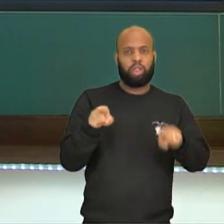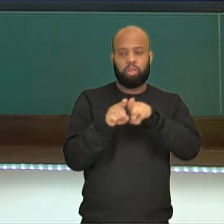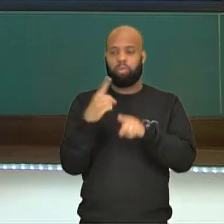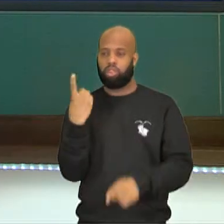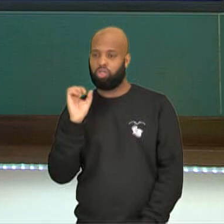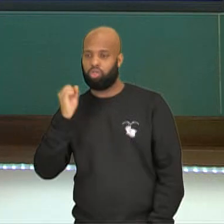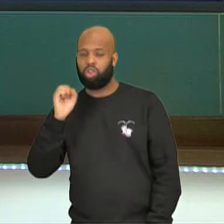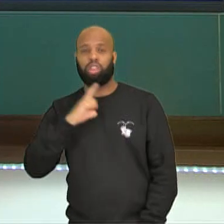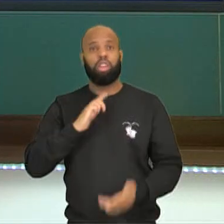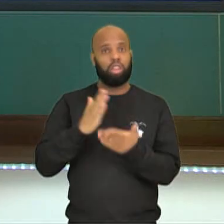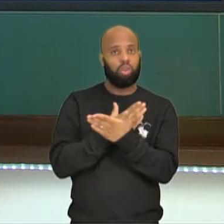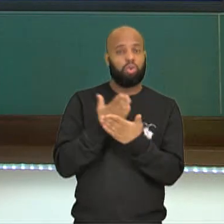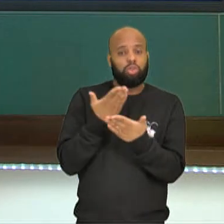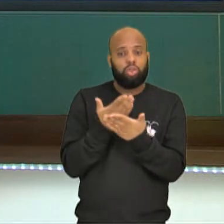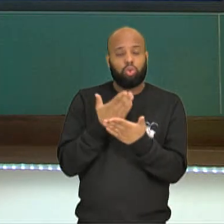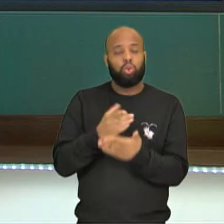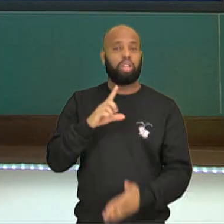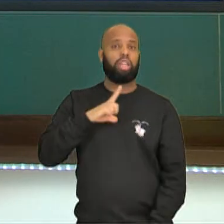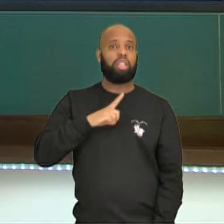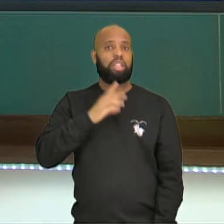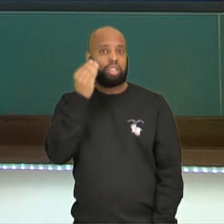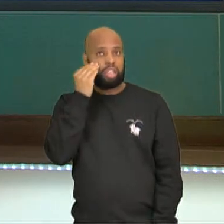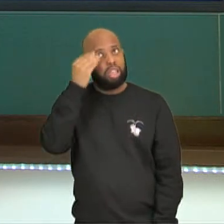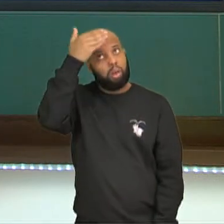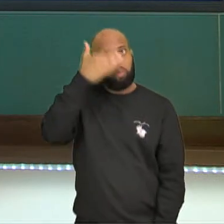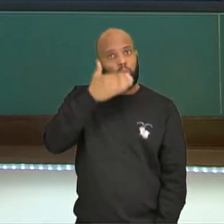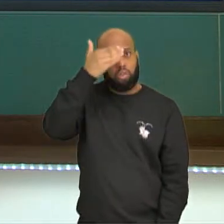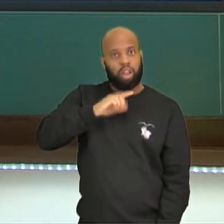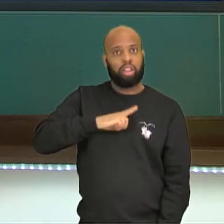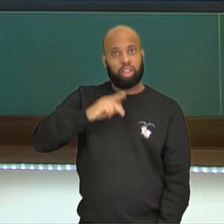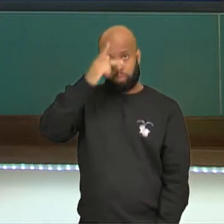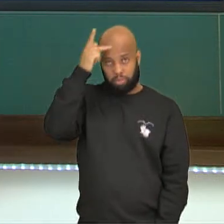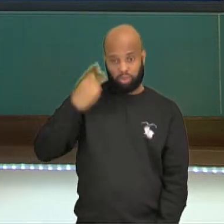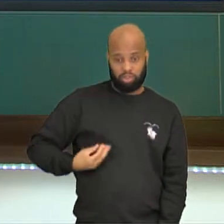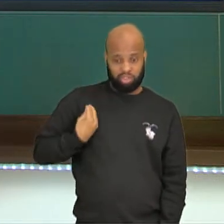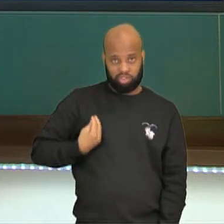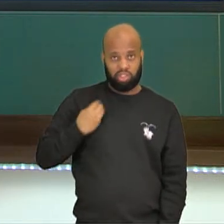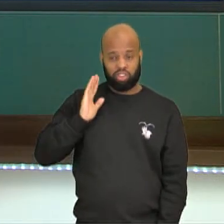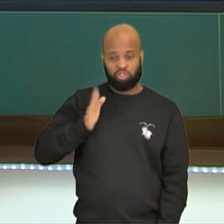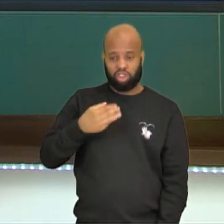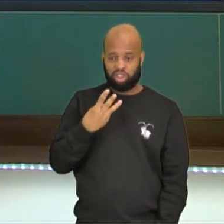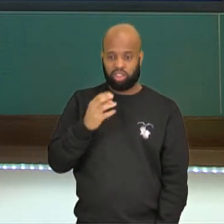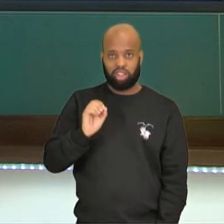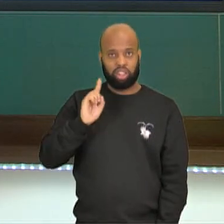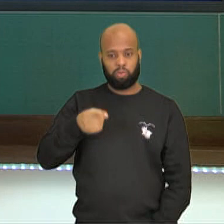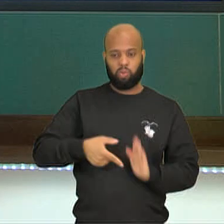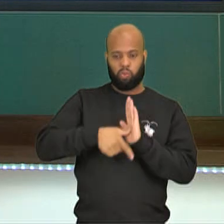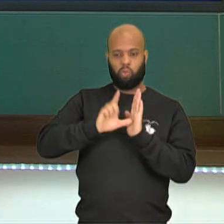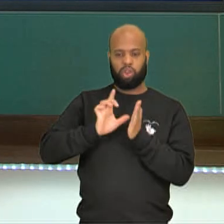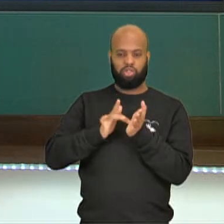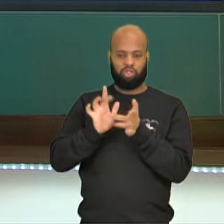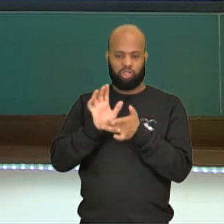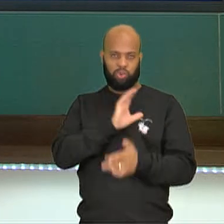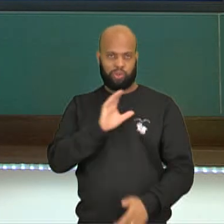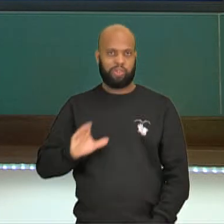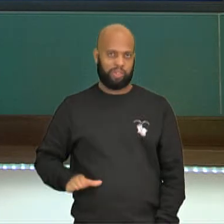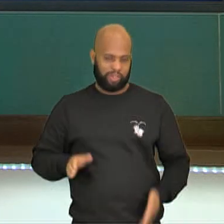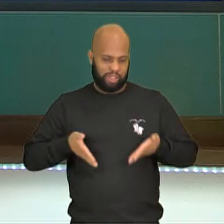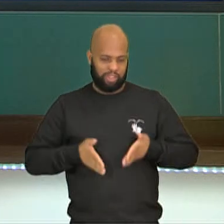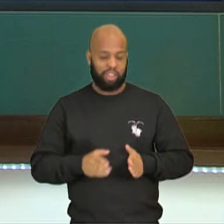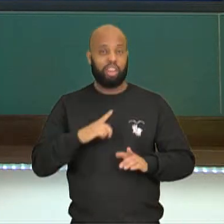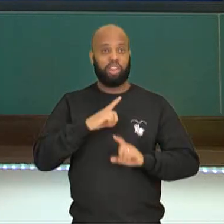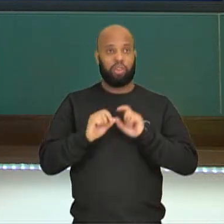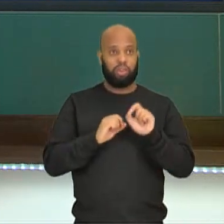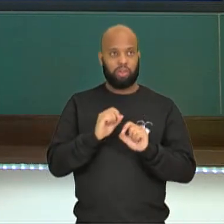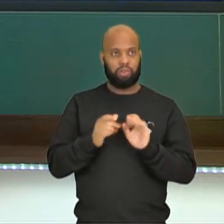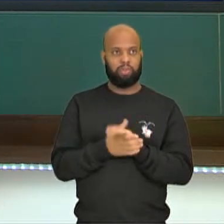comprovar a presença humana na costa chilena, na região de Monte Verde, de 30.000 anos antes de Cristo. Está sendo estudado ainda. O que é isso que está